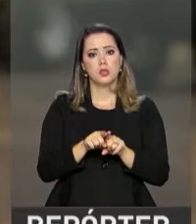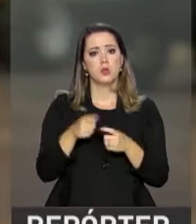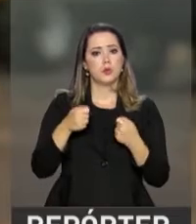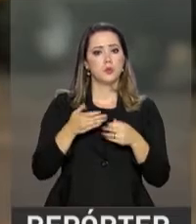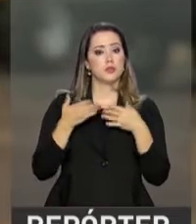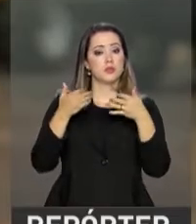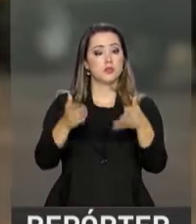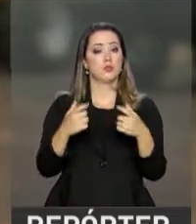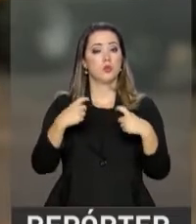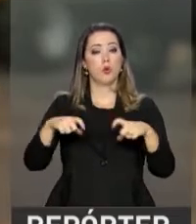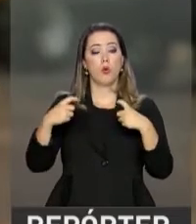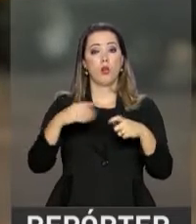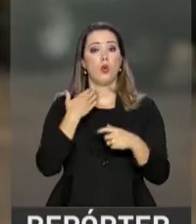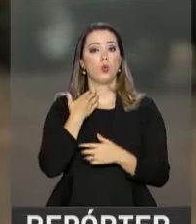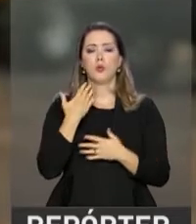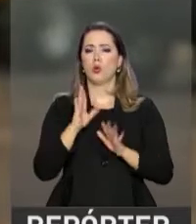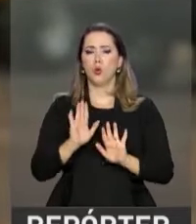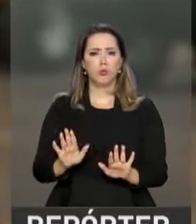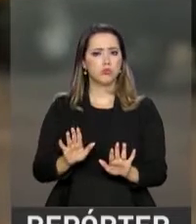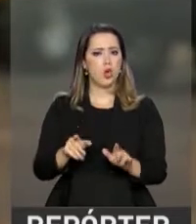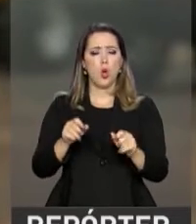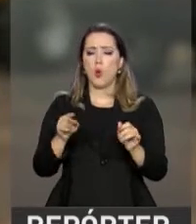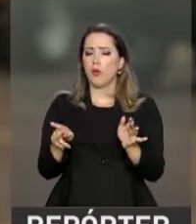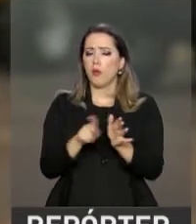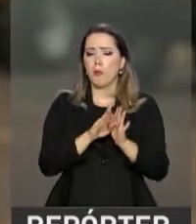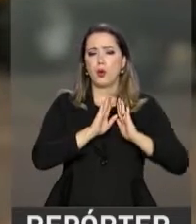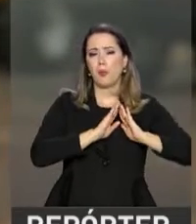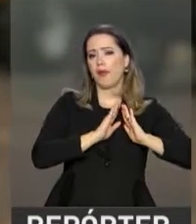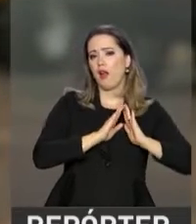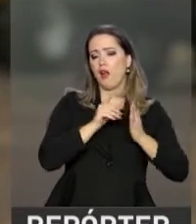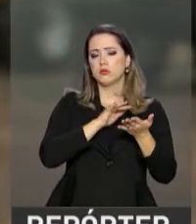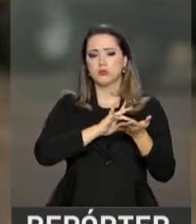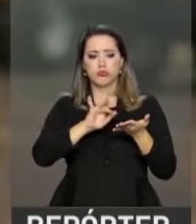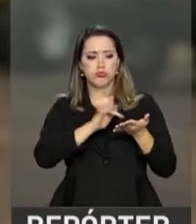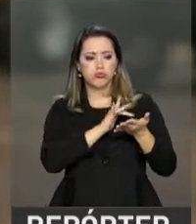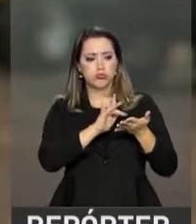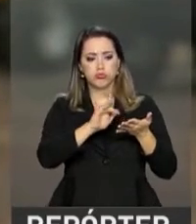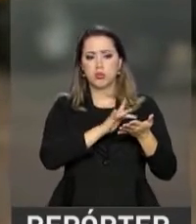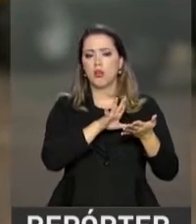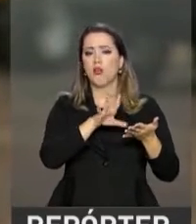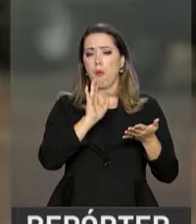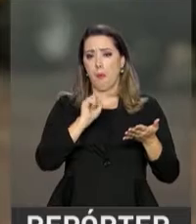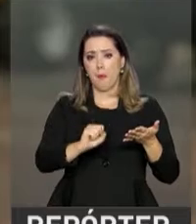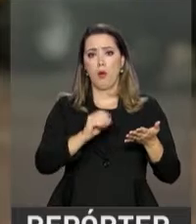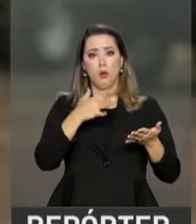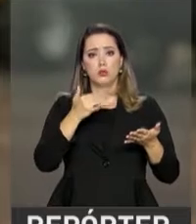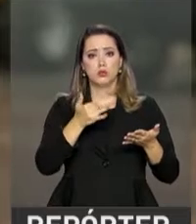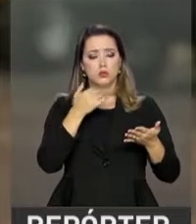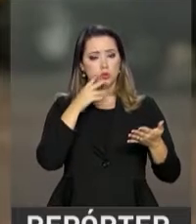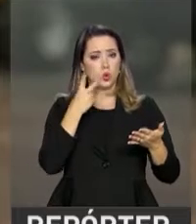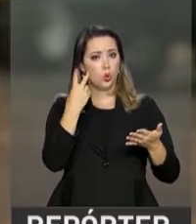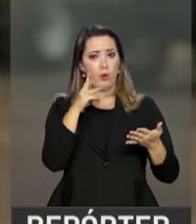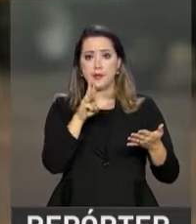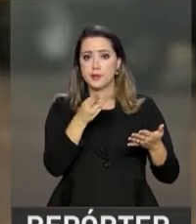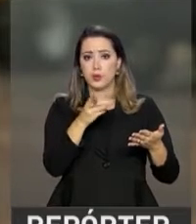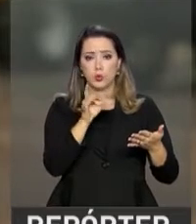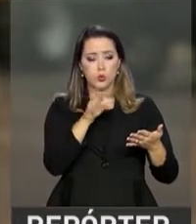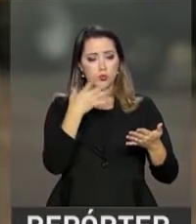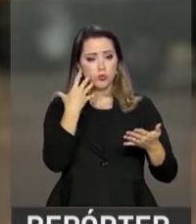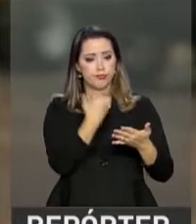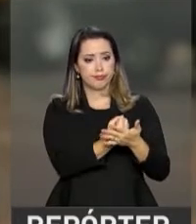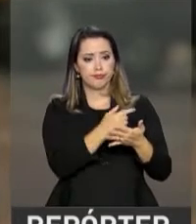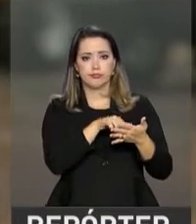até a agência, na comodidade do seu lar, na comodidade da sua fazenda, do seu escritório. Em 2 minutos, ele